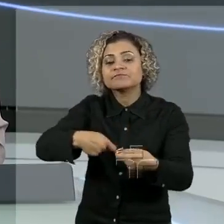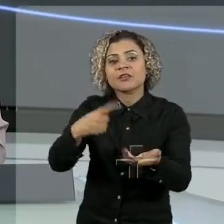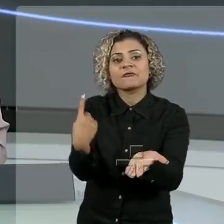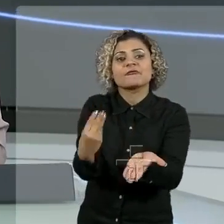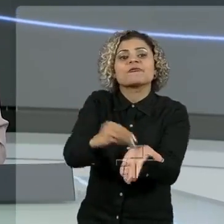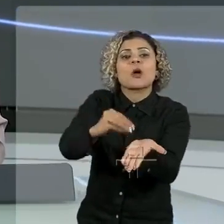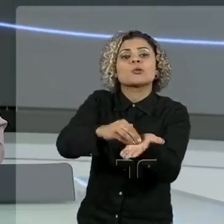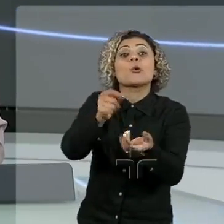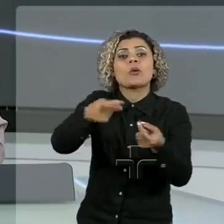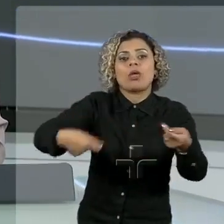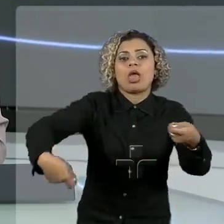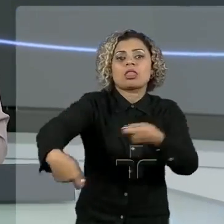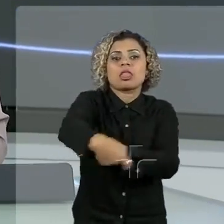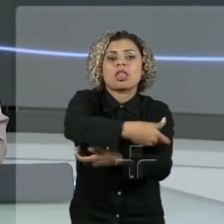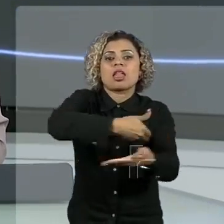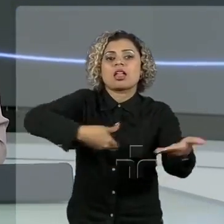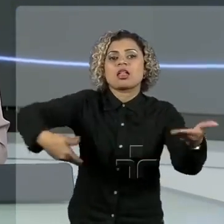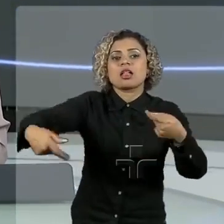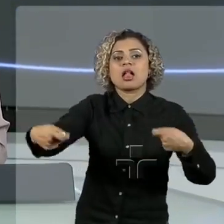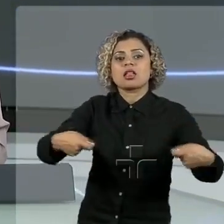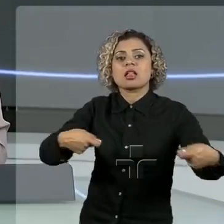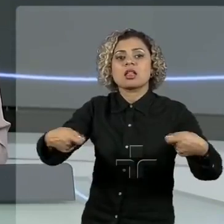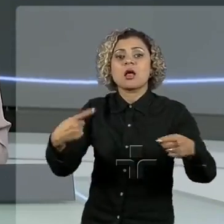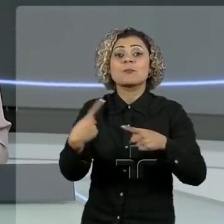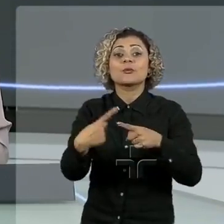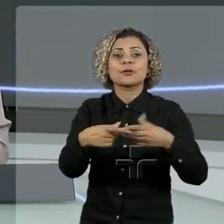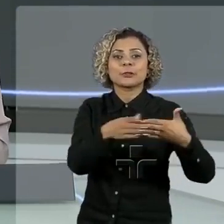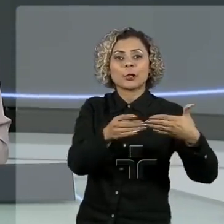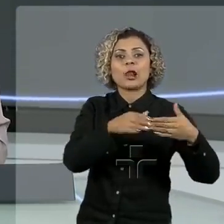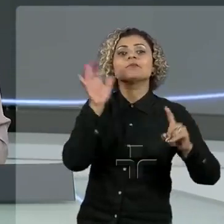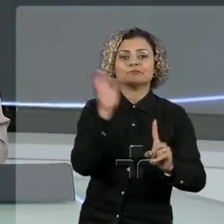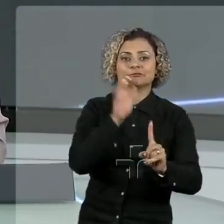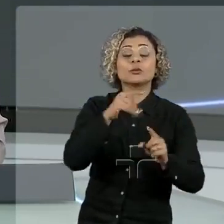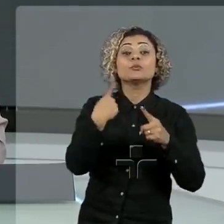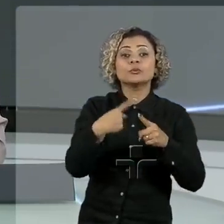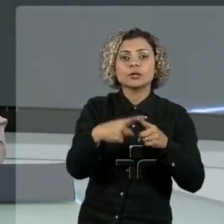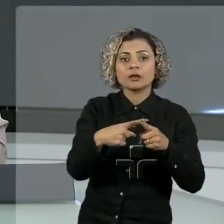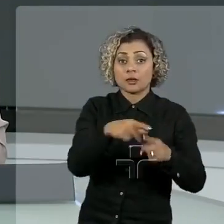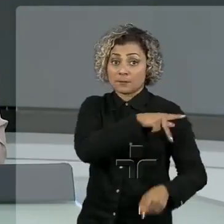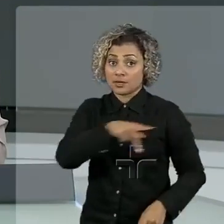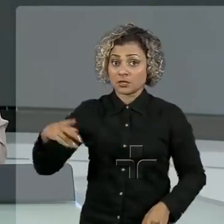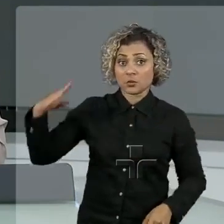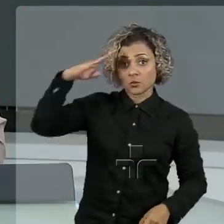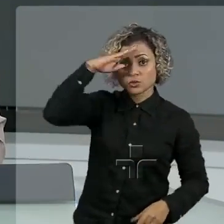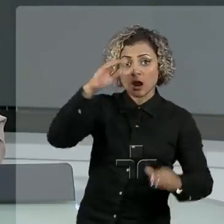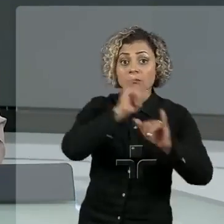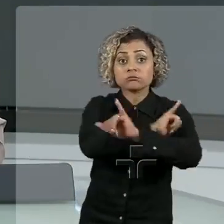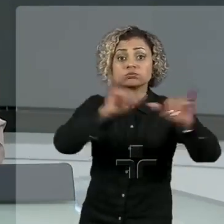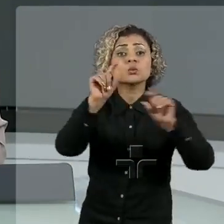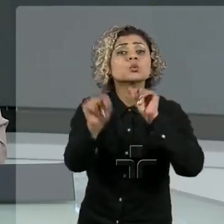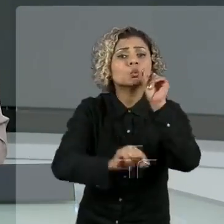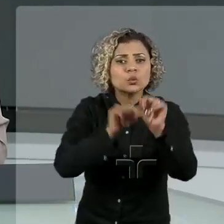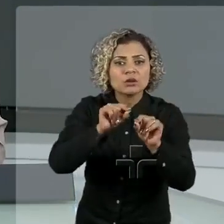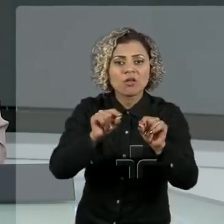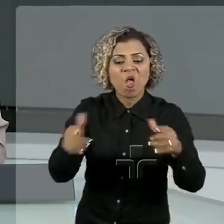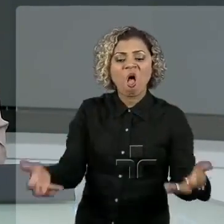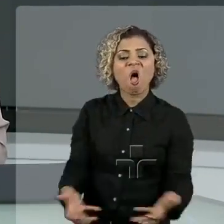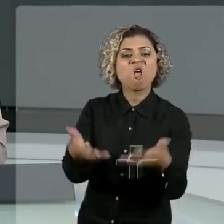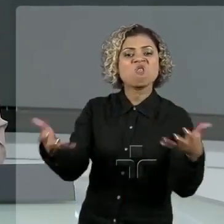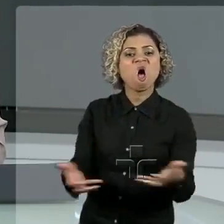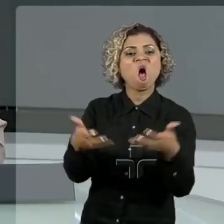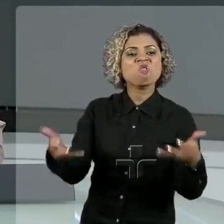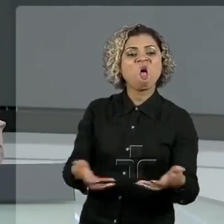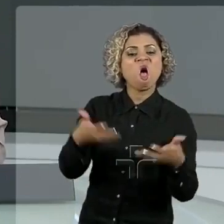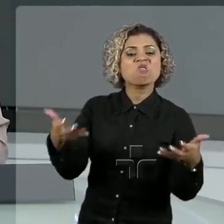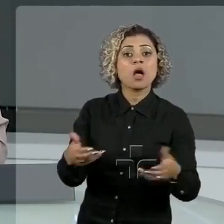articulação política está por trás dessa mexida da moeda americana. Hoje, o presidente Jair Bolsonaro colocou mais lenha na difícil